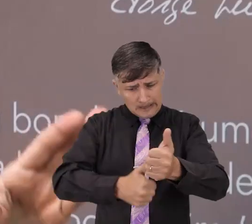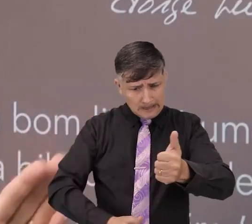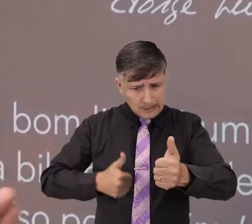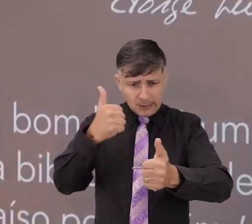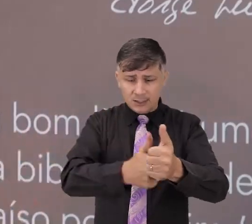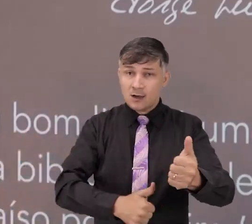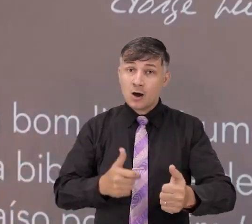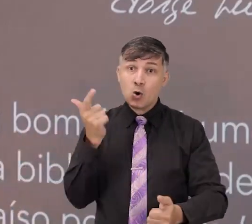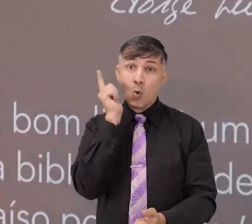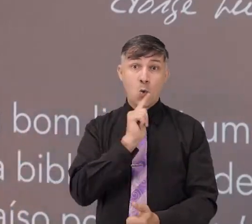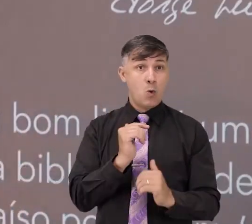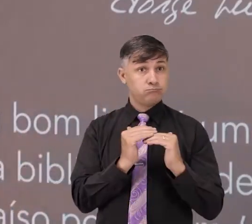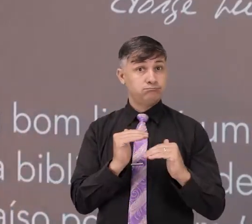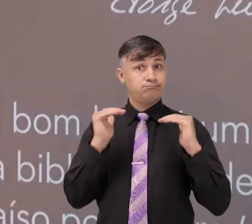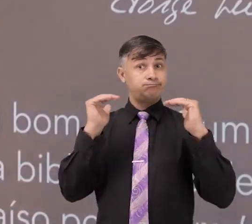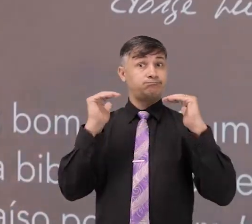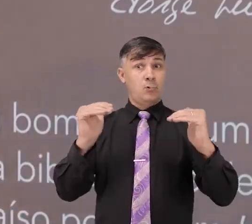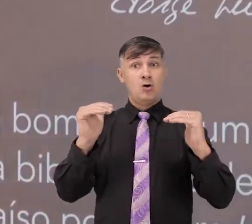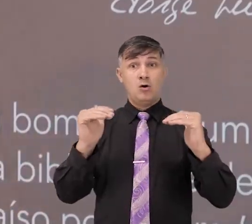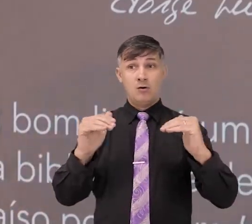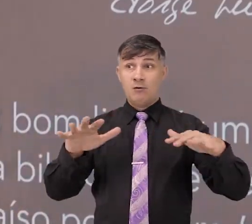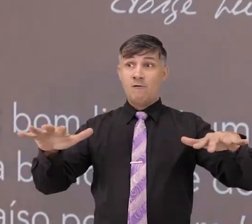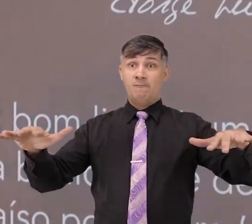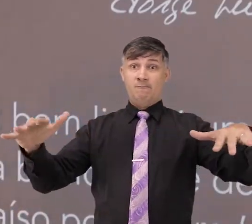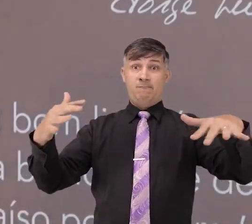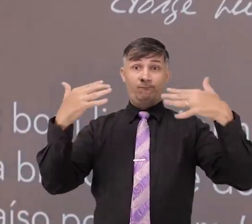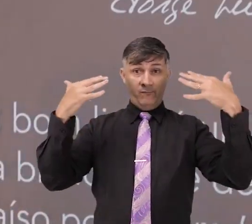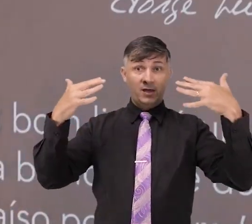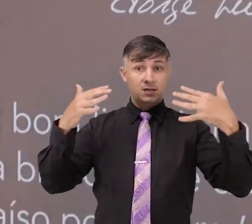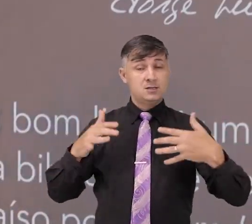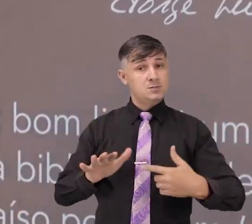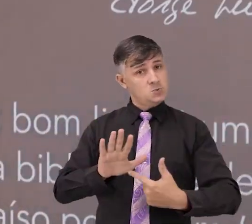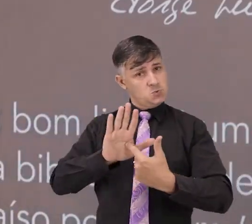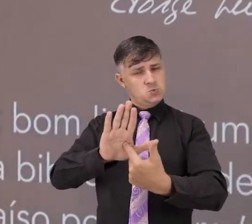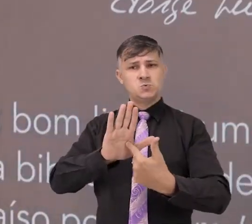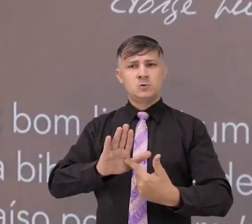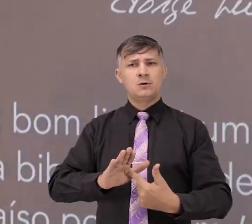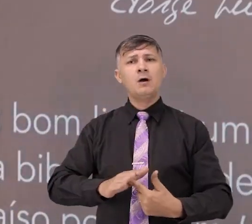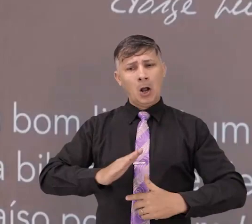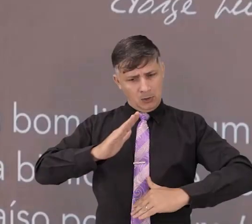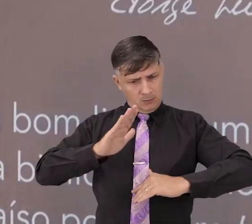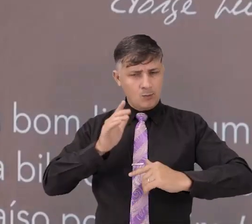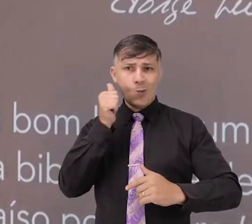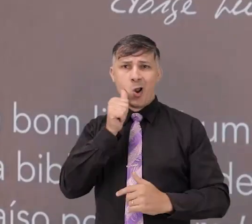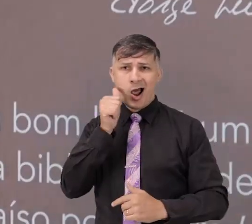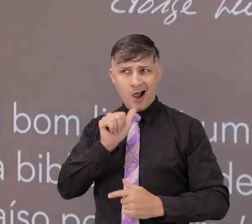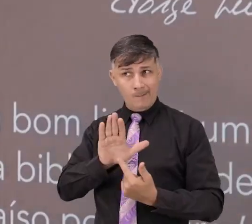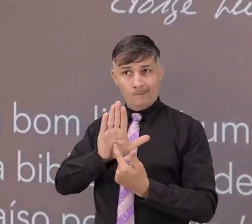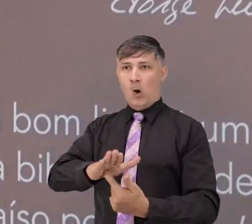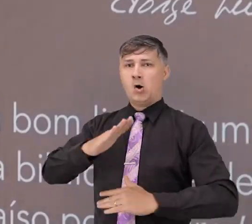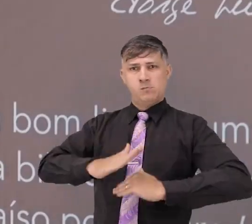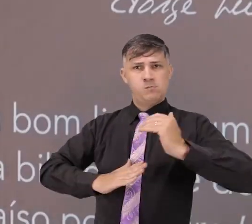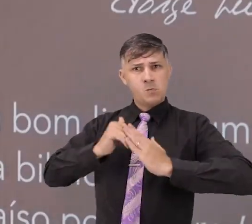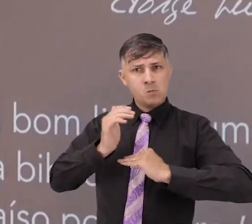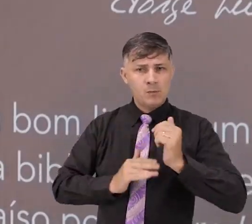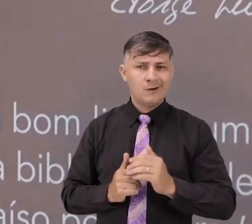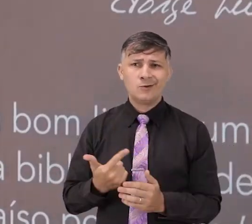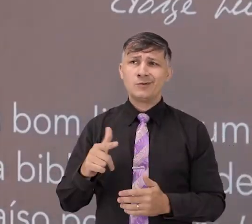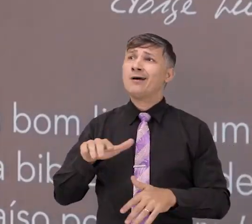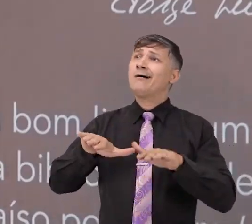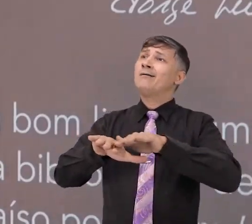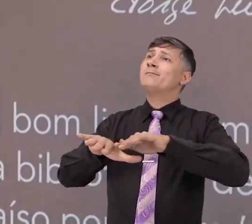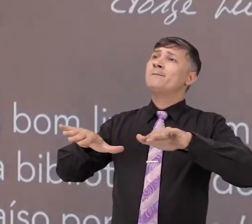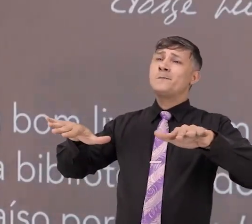galgar determinados patamares de maior visibilidade, maior competência. A gente não tem mais mesas em eventos,